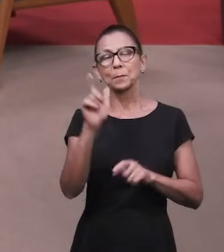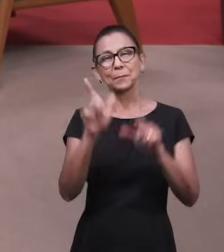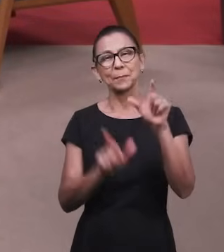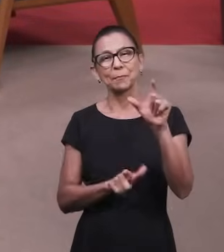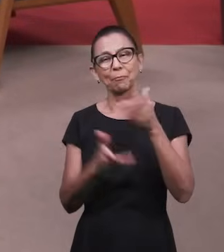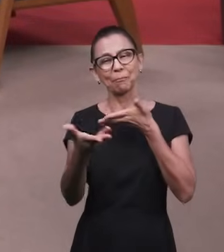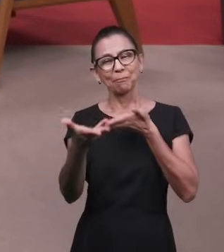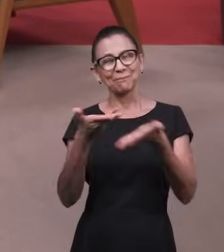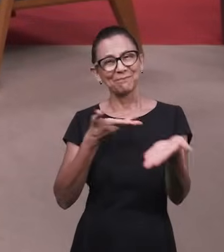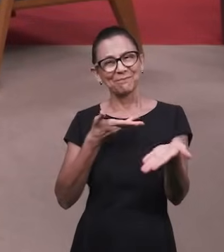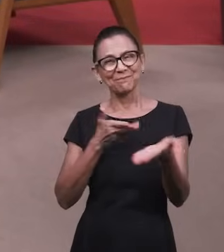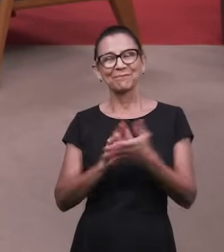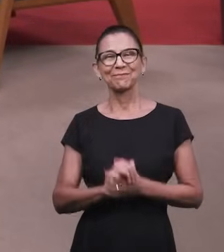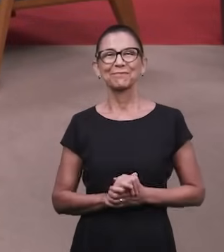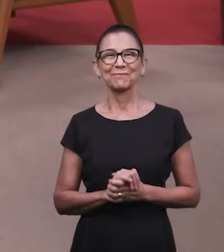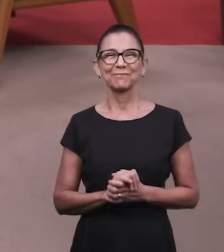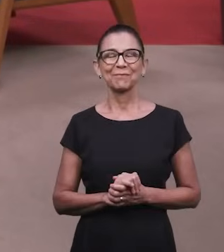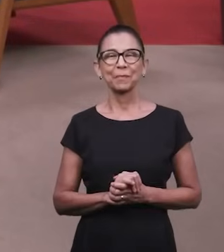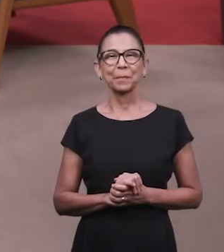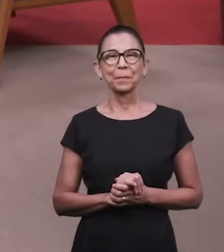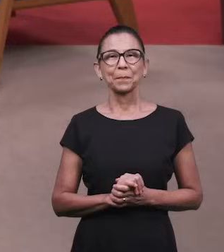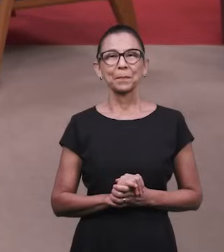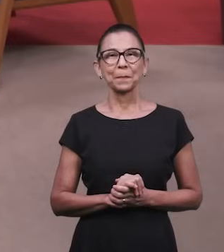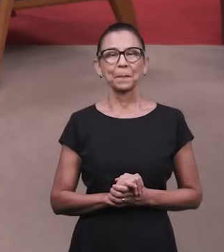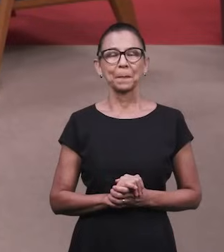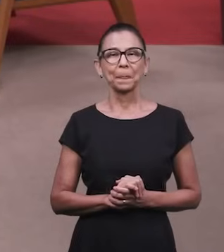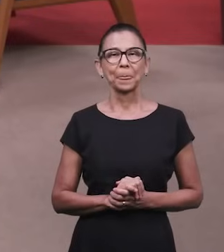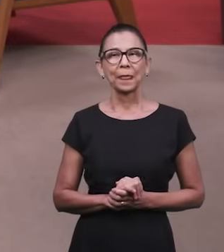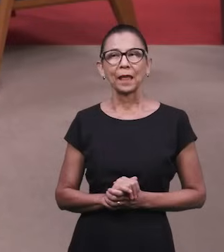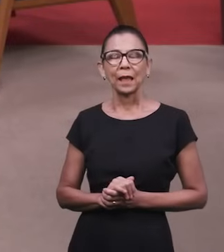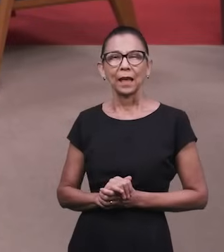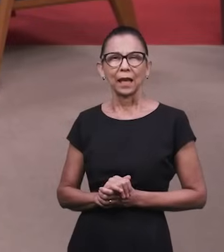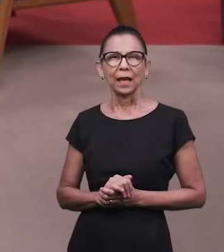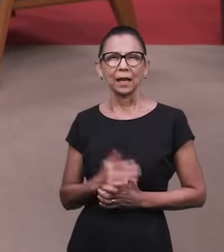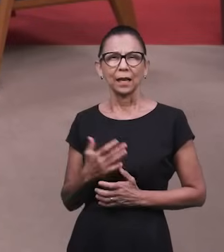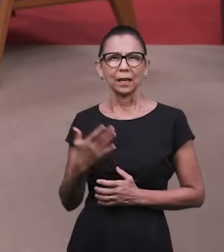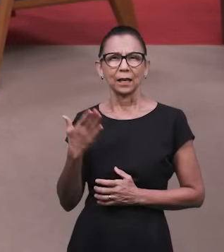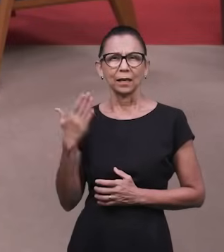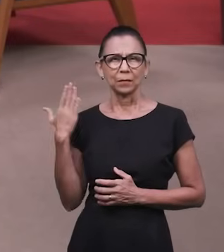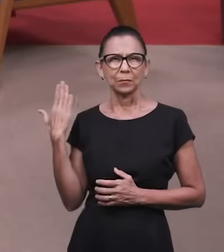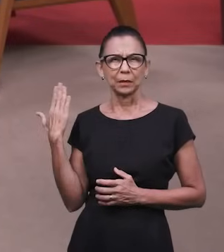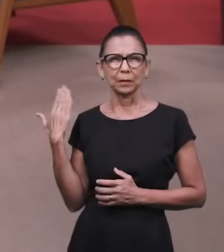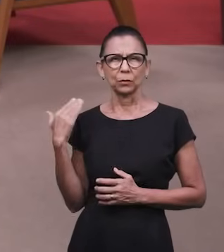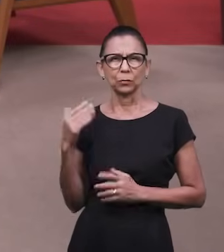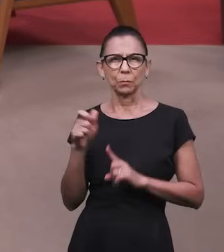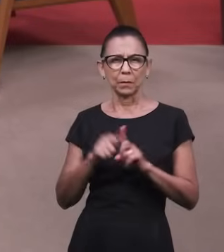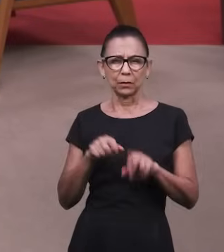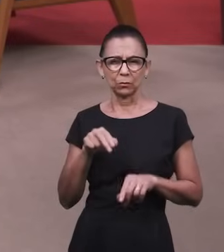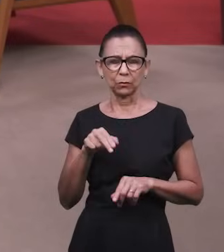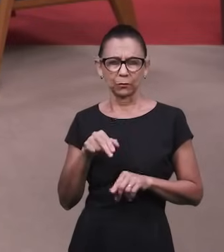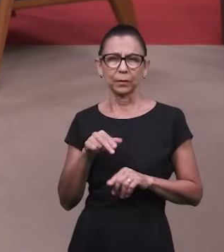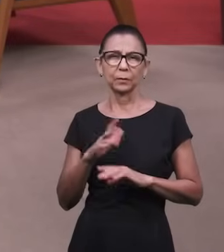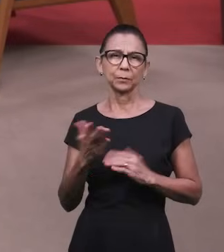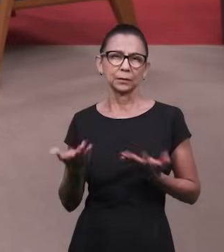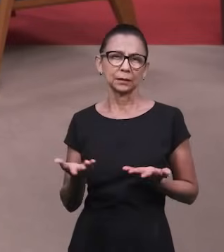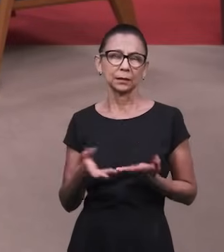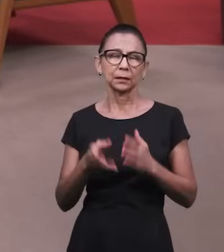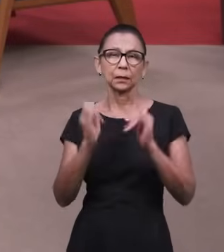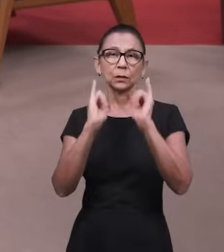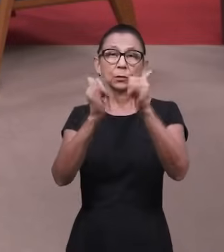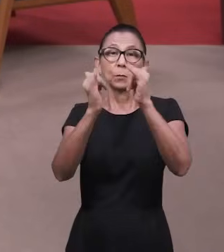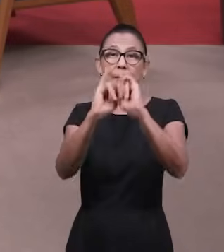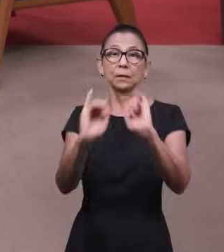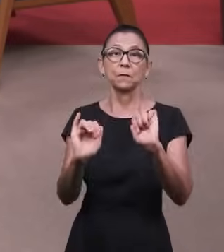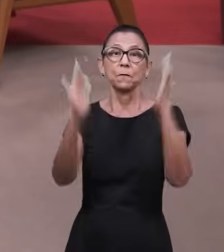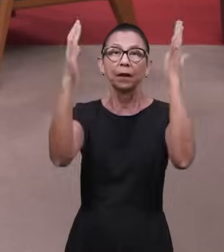enviadas. Nós viemos agora de uma sequência onde nós tivemos o Trombetas e Festas, né? Aliás, estamos